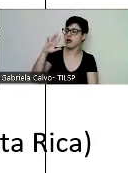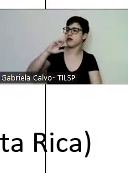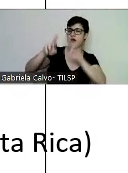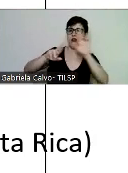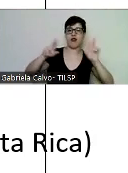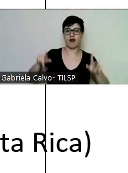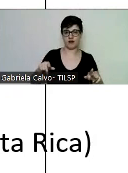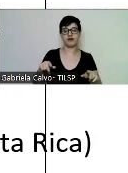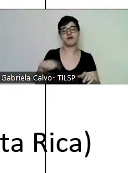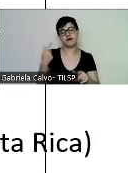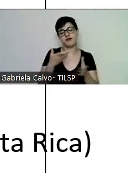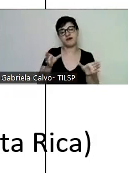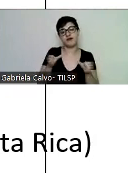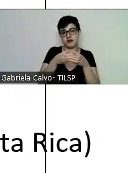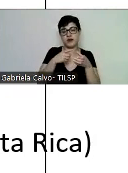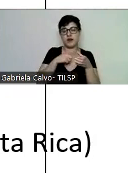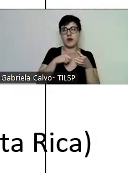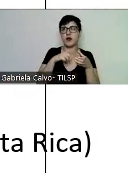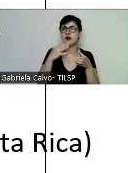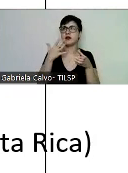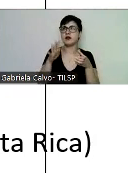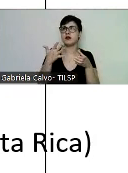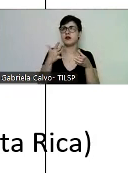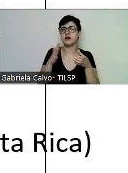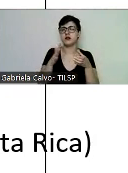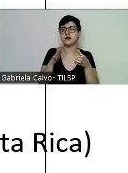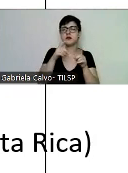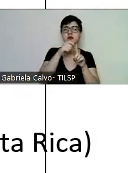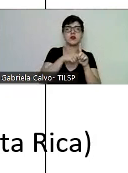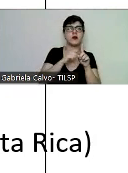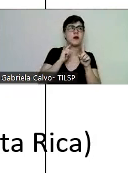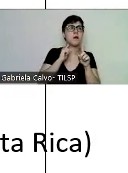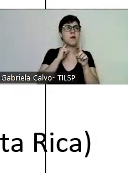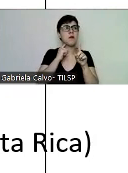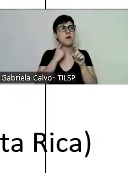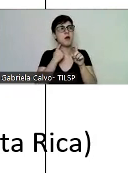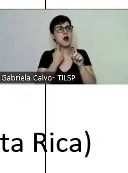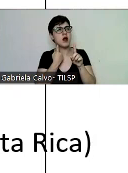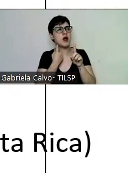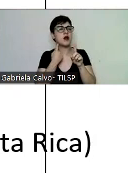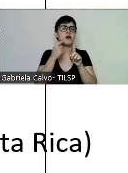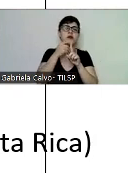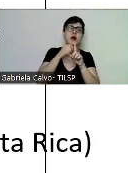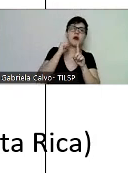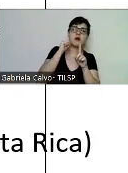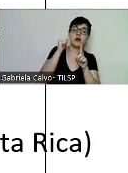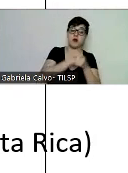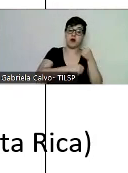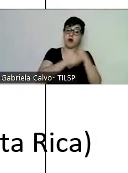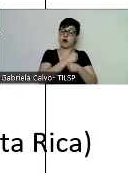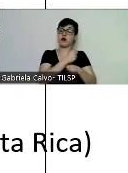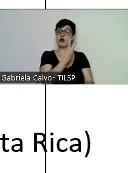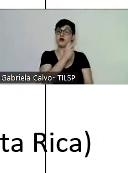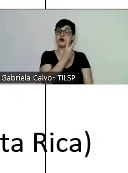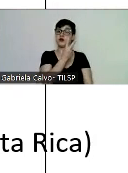cometeu foi formado mais ou menos em torno de Maio e abril de 2020 começamos o trabalho